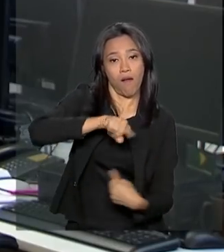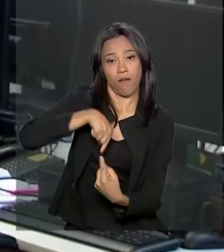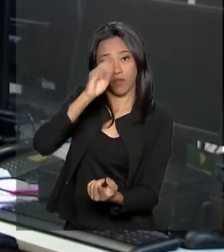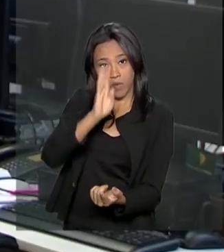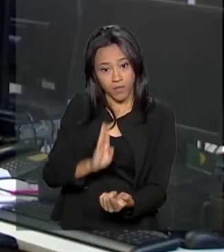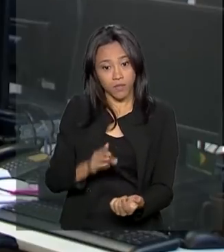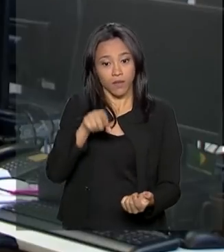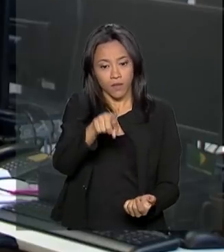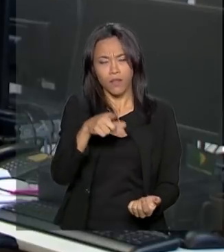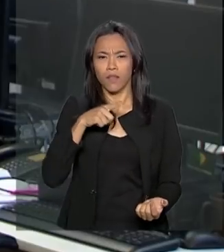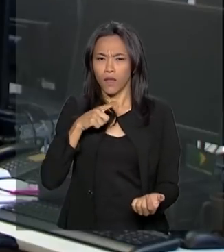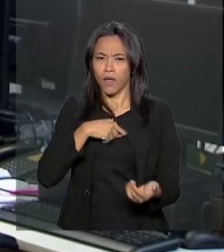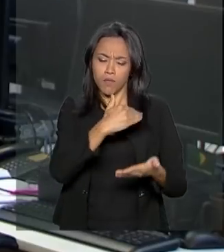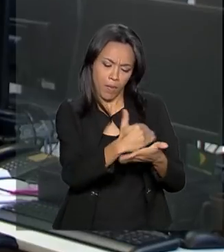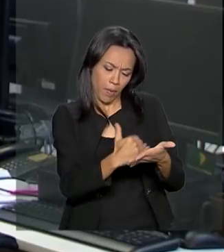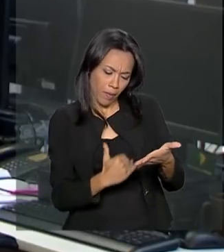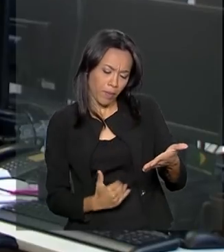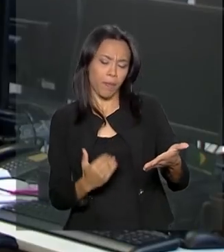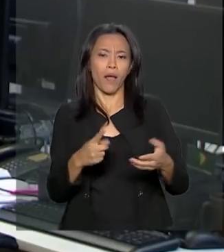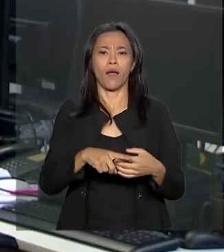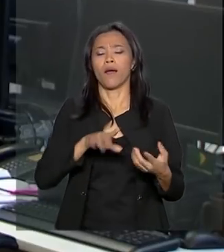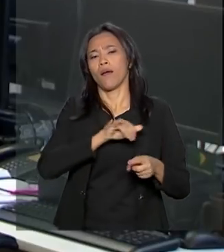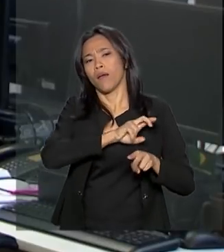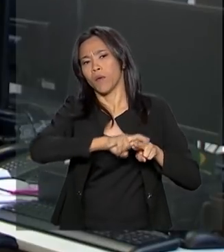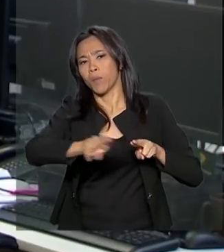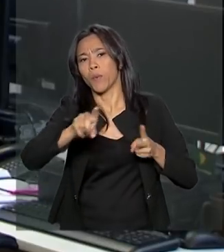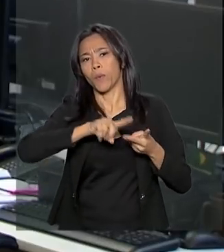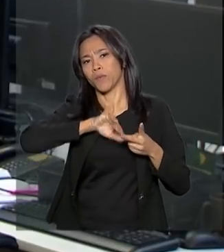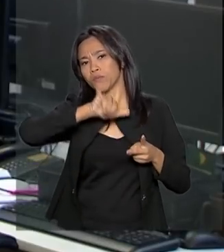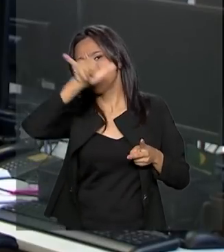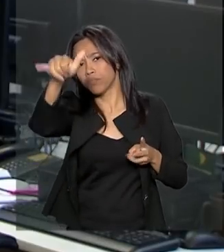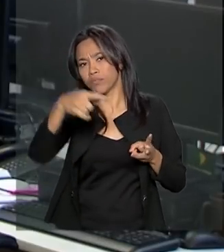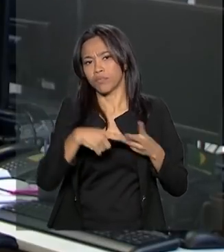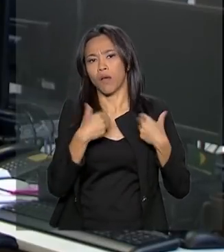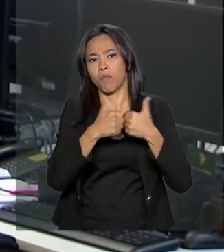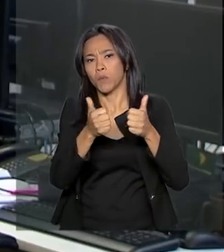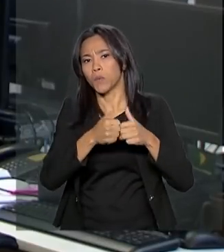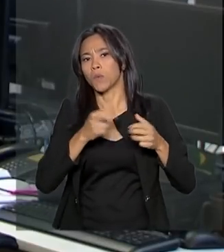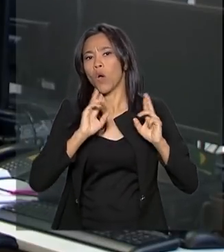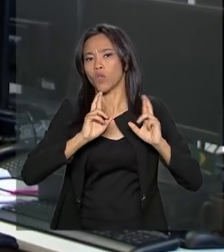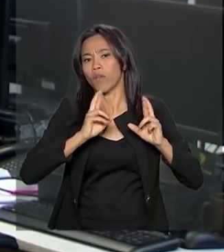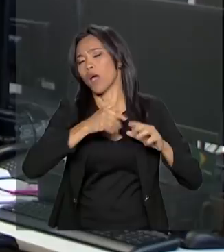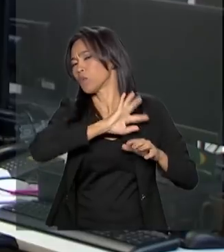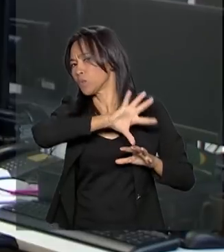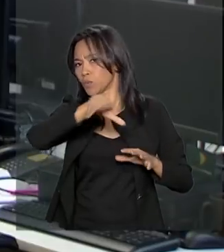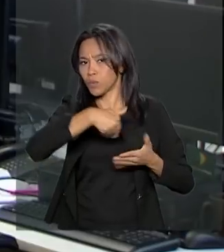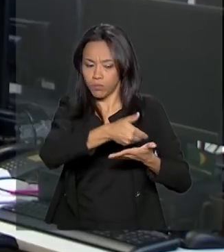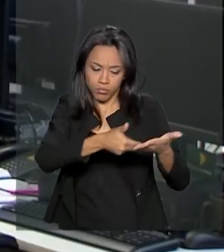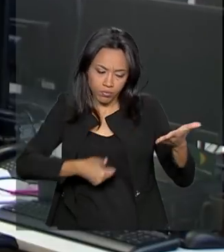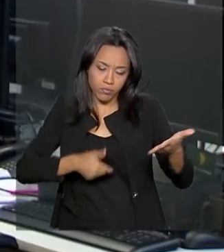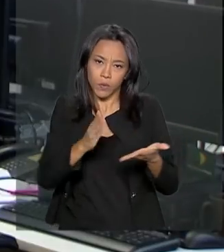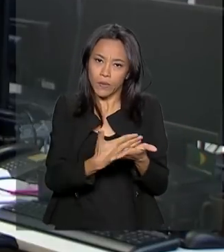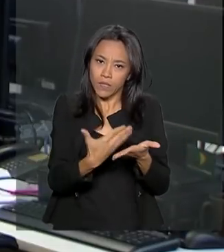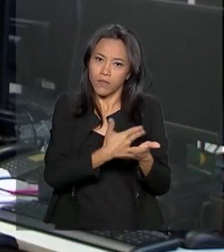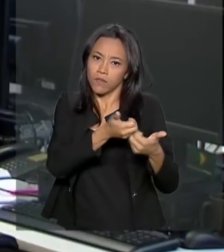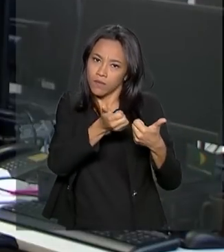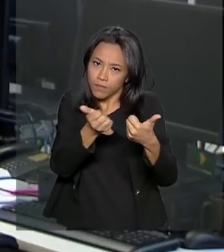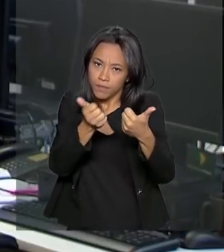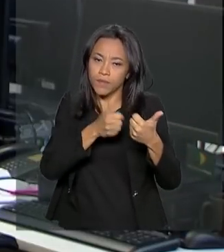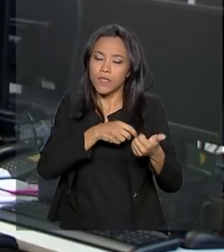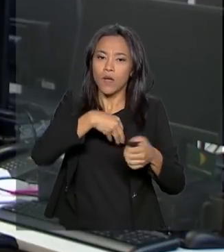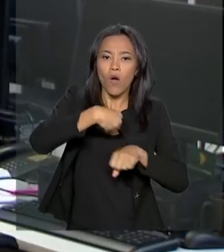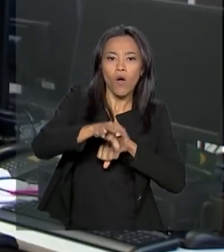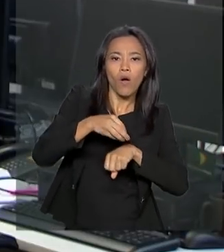veiculados em aeroportos, metrôs, bancas, trens e enviados para celulares. E nas redes sociais, o